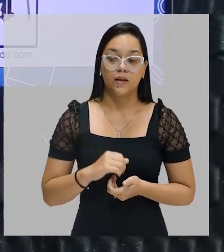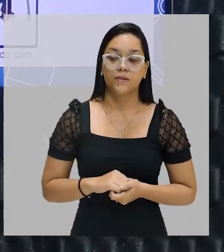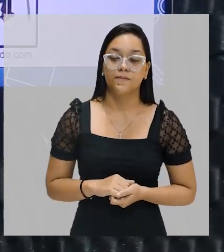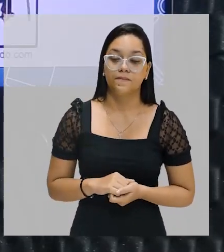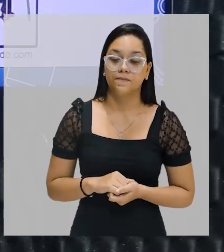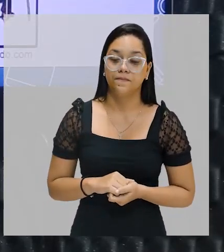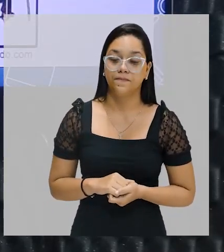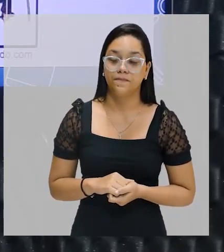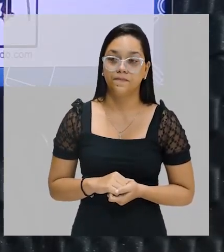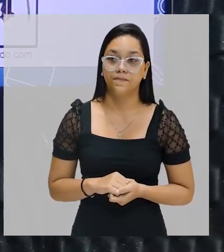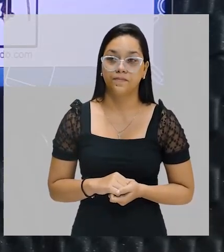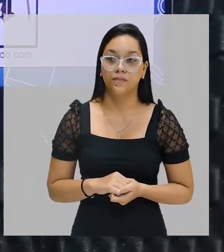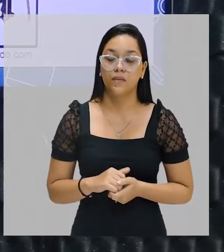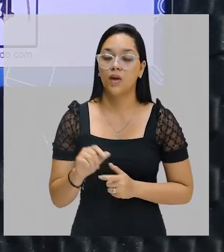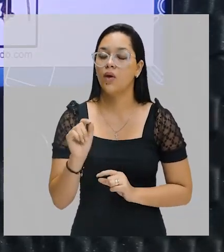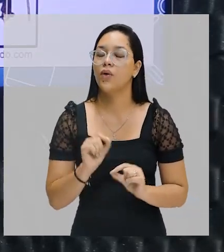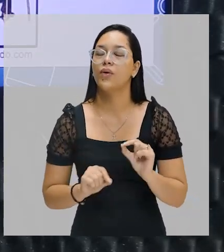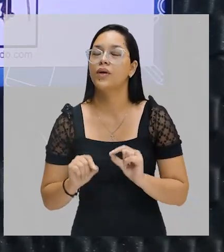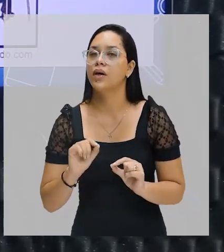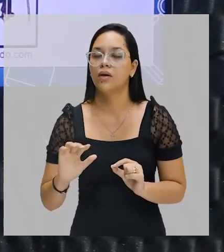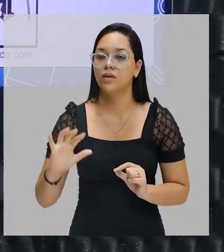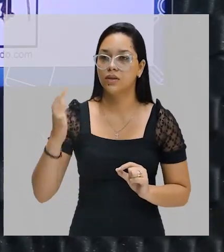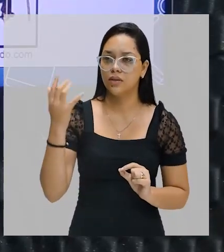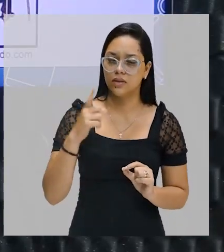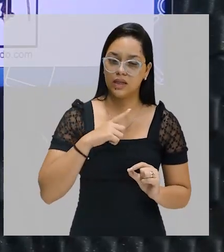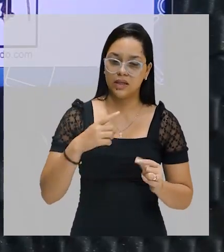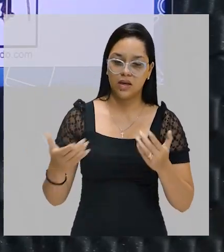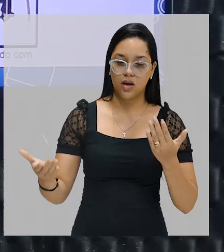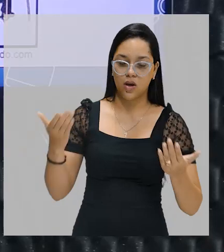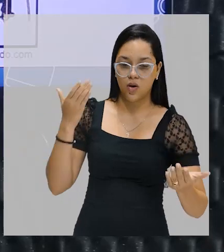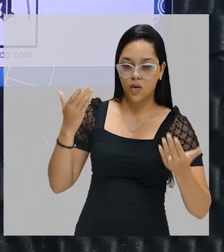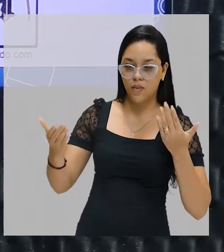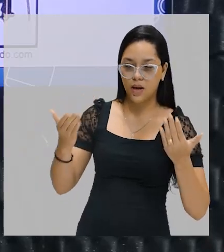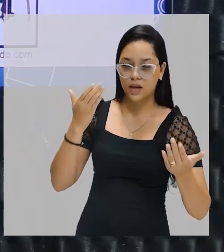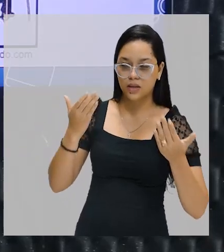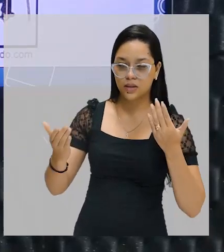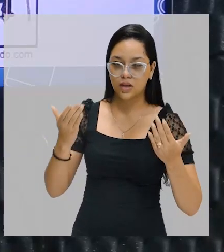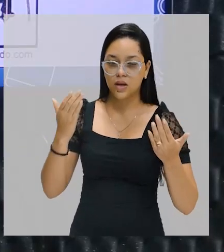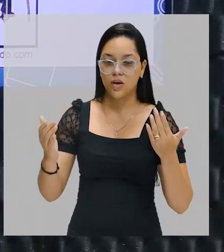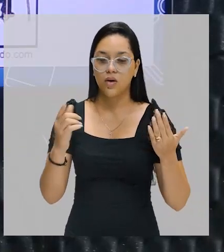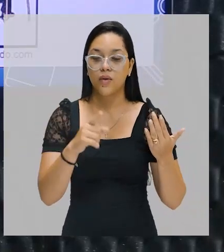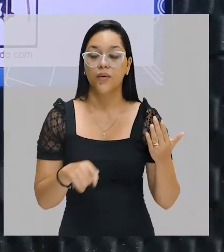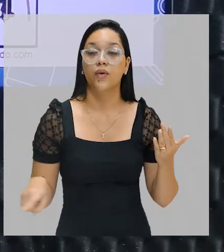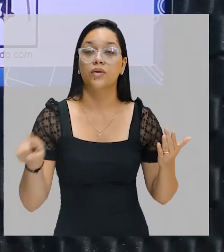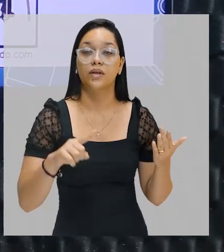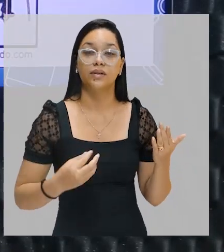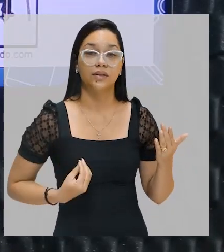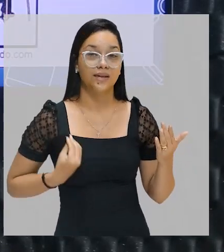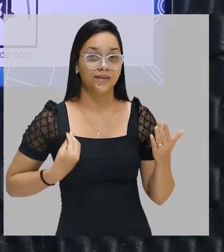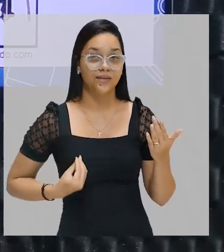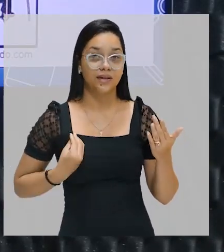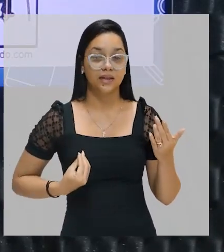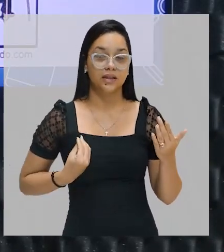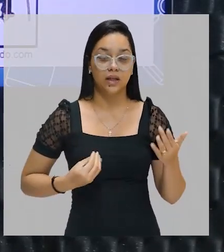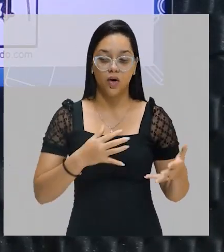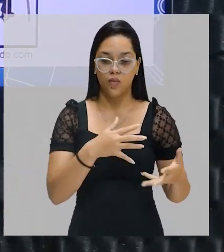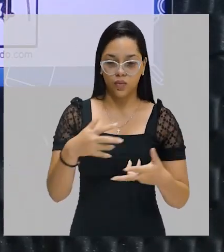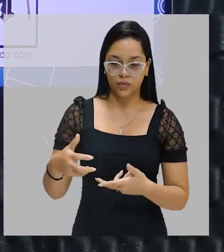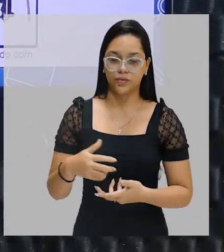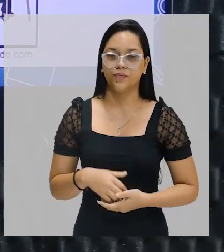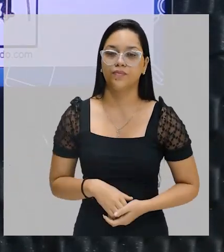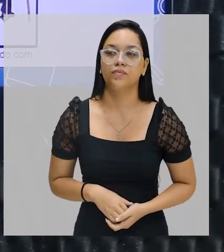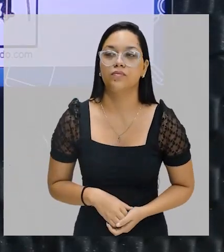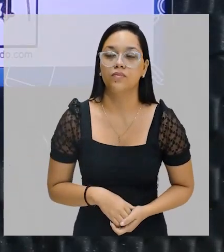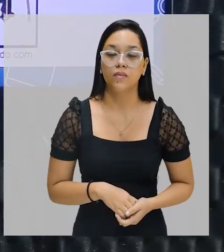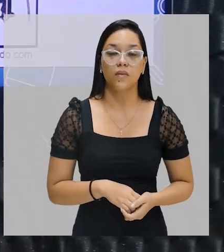Aí eu trouxe aqui, ó, o que que acontecia? Eu vou fazer essa comparação aqui com vocês em relação à vida moderna, ao mundo moderno.